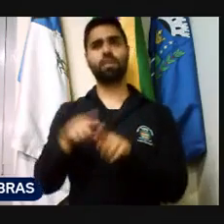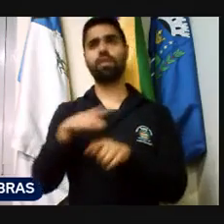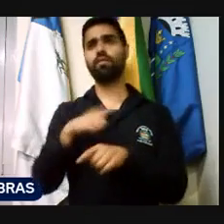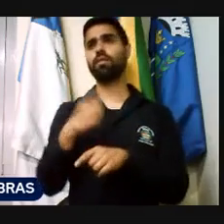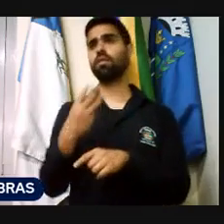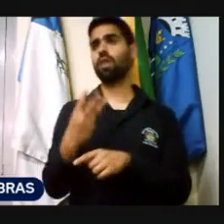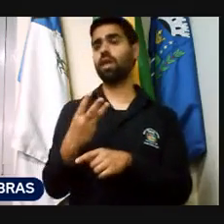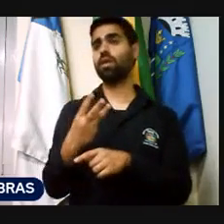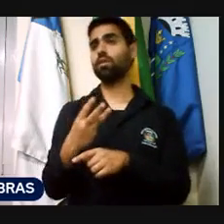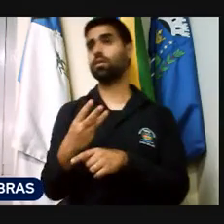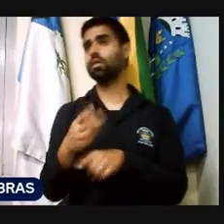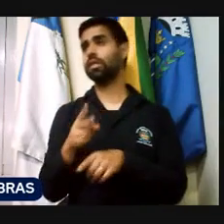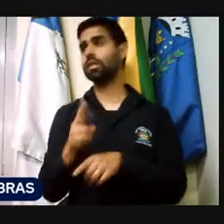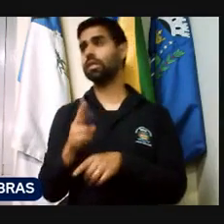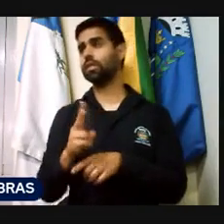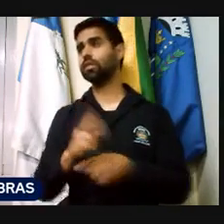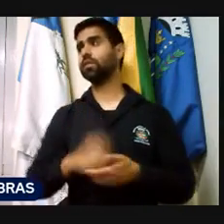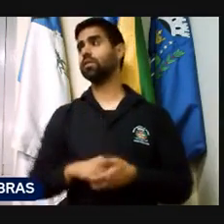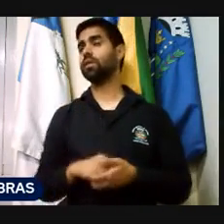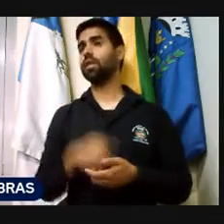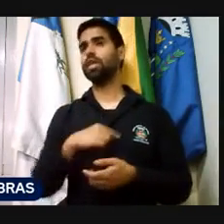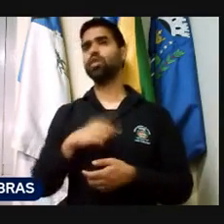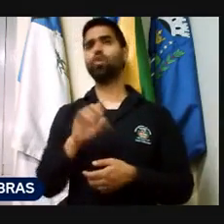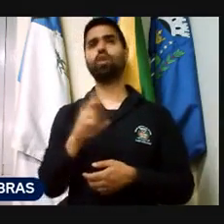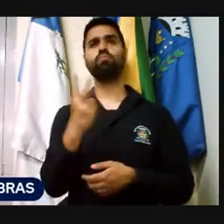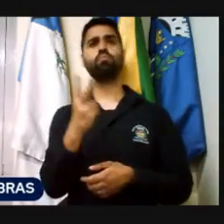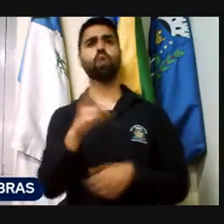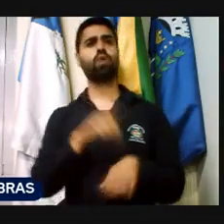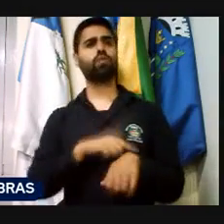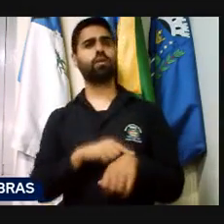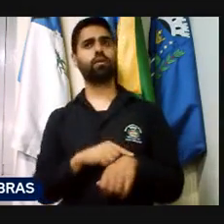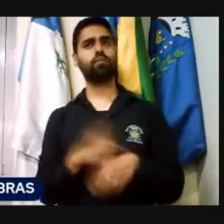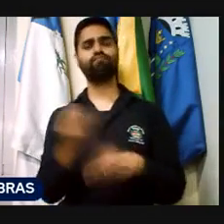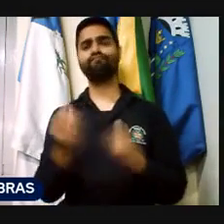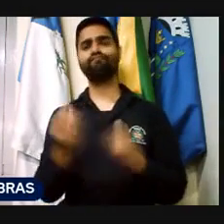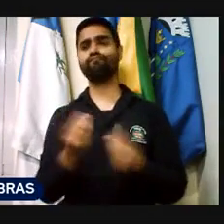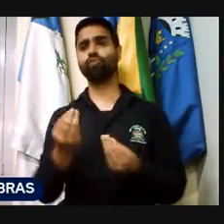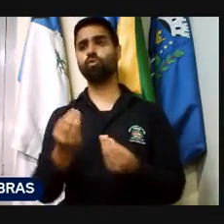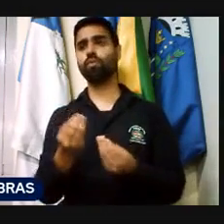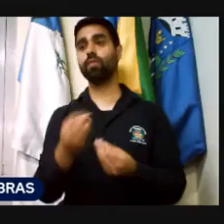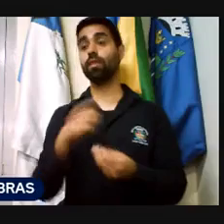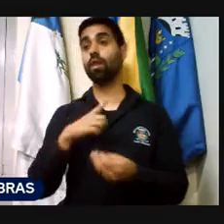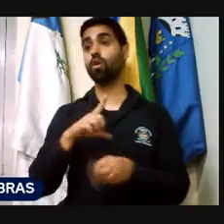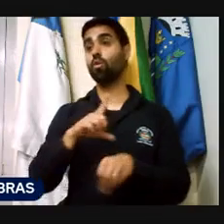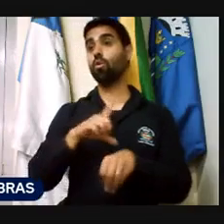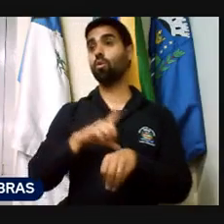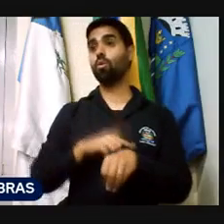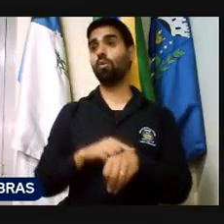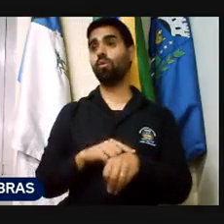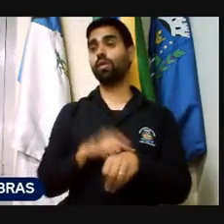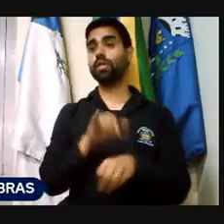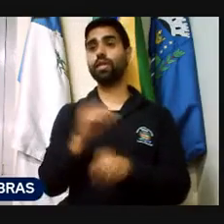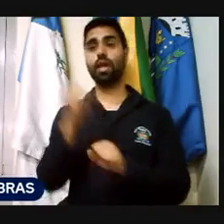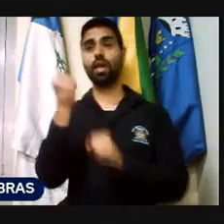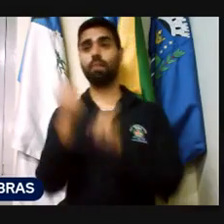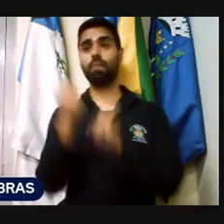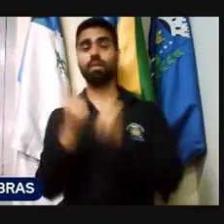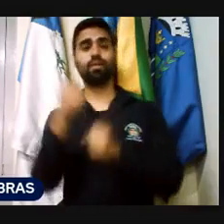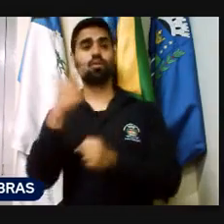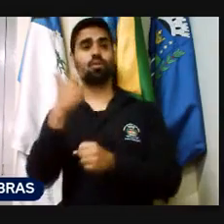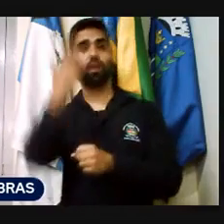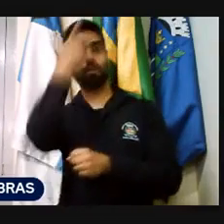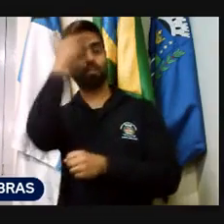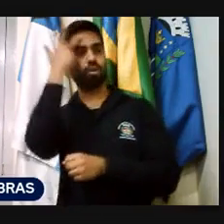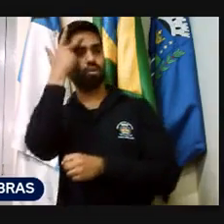e ouvimos 2 horários. Então, como você vai colocar um horário se a empresa não está tendo